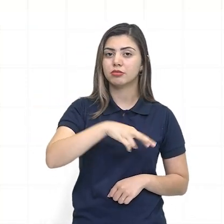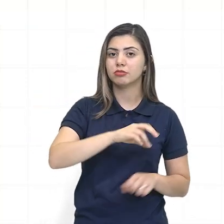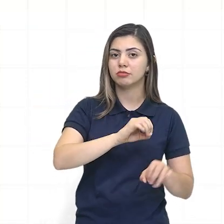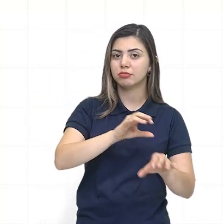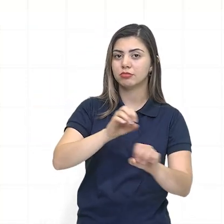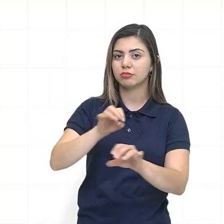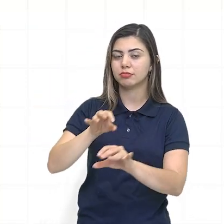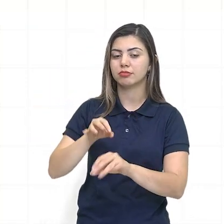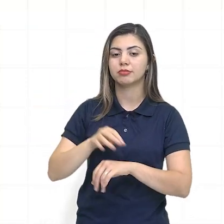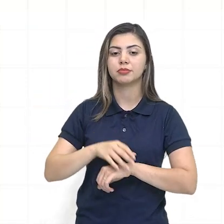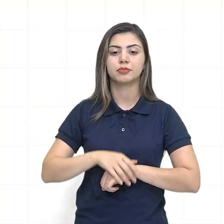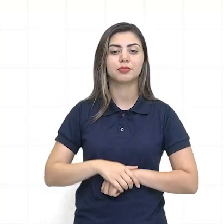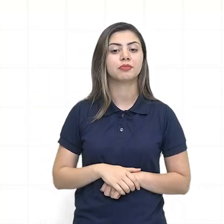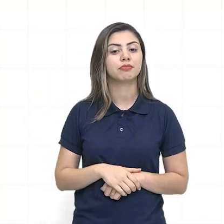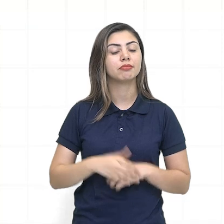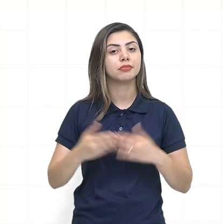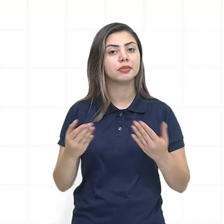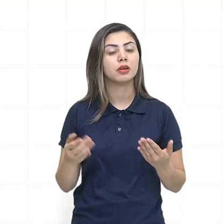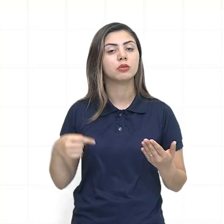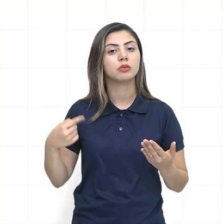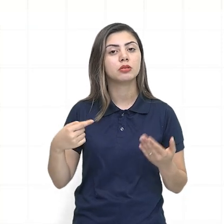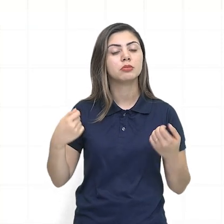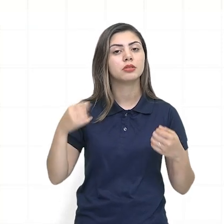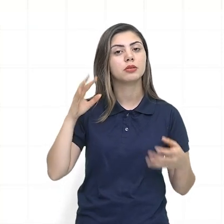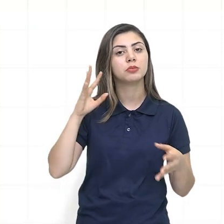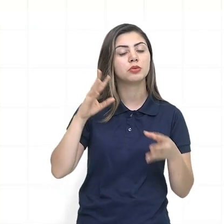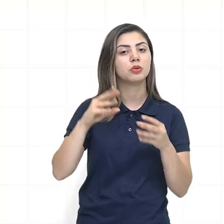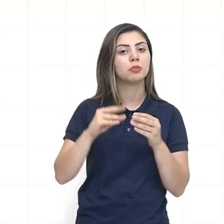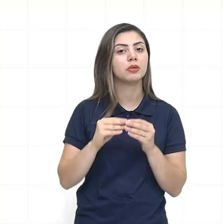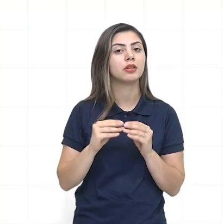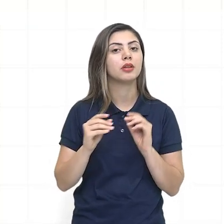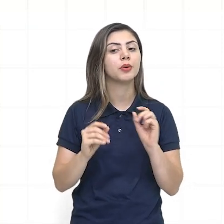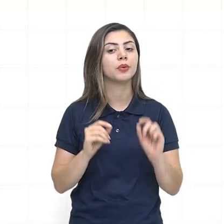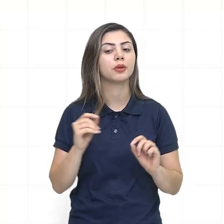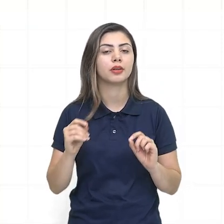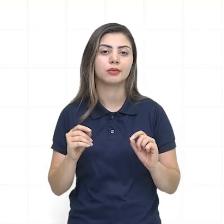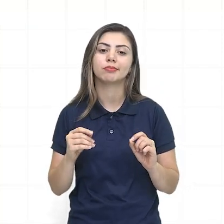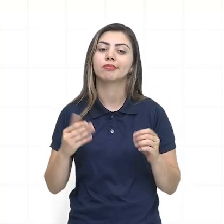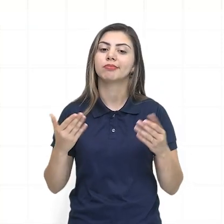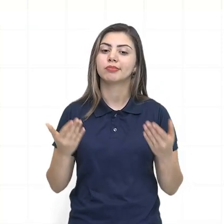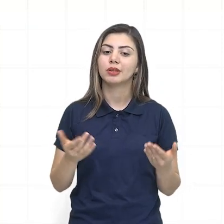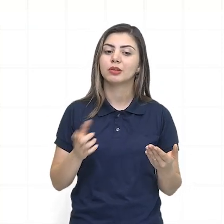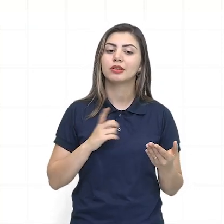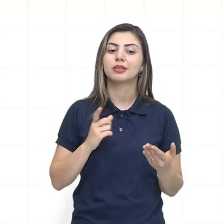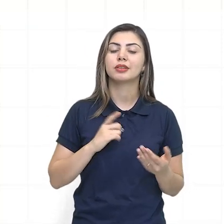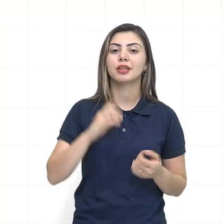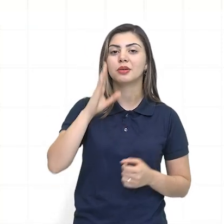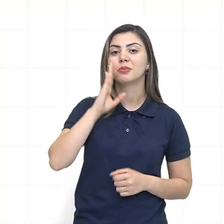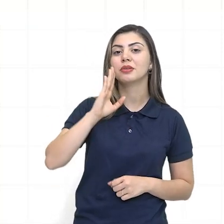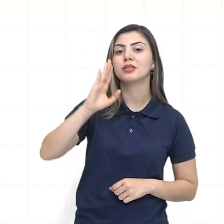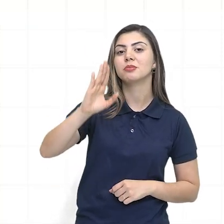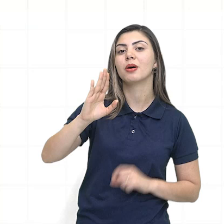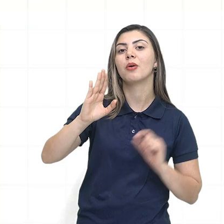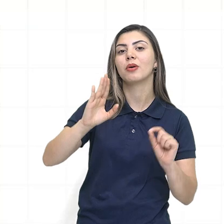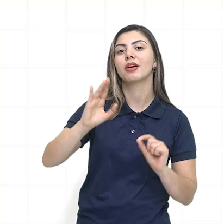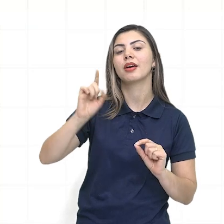têm, nós temos que entender que por trás de tudo isso existe o elemento da